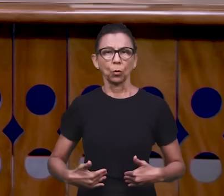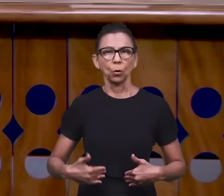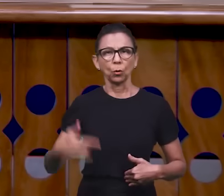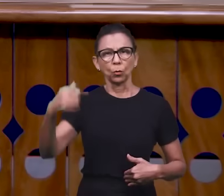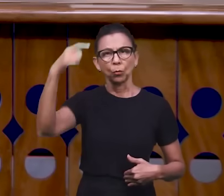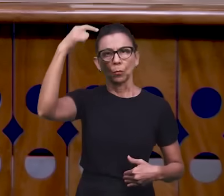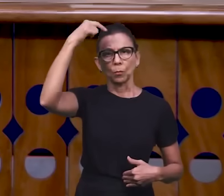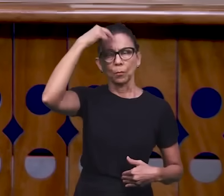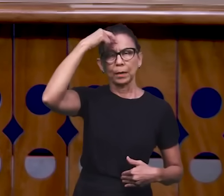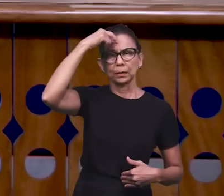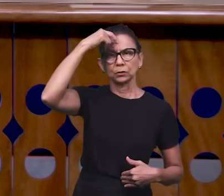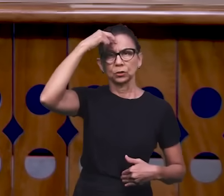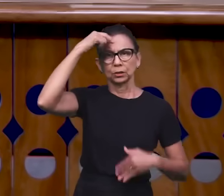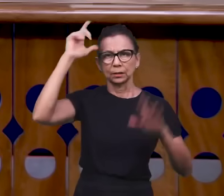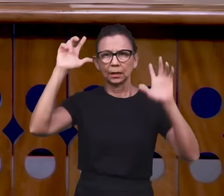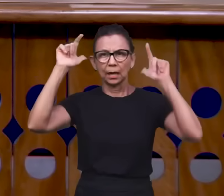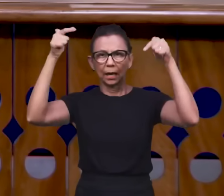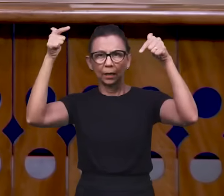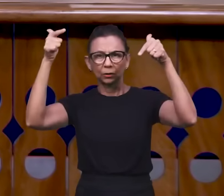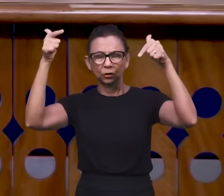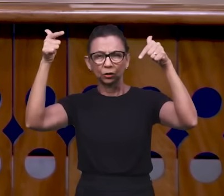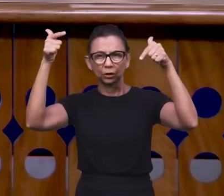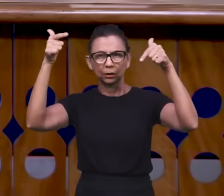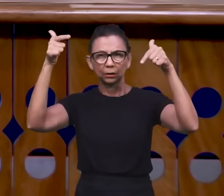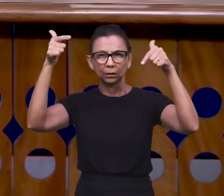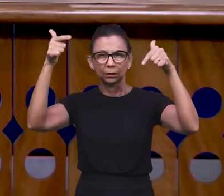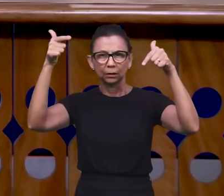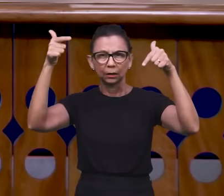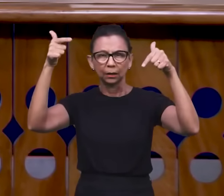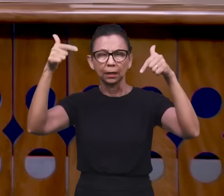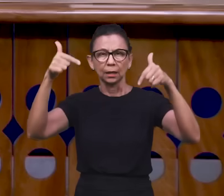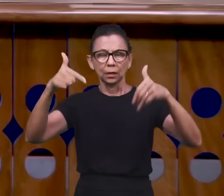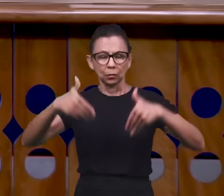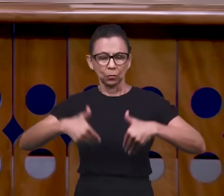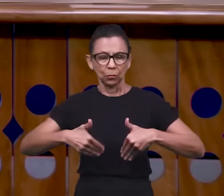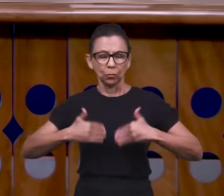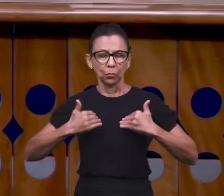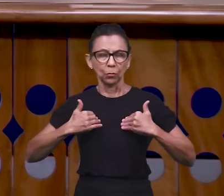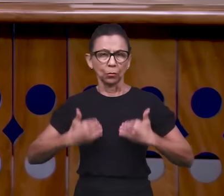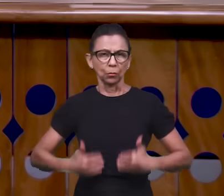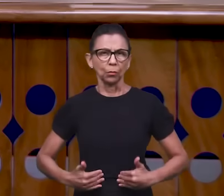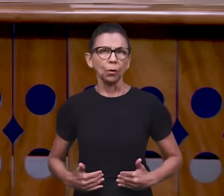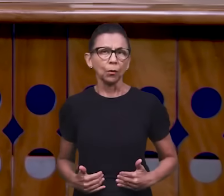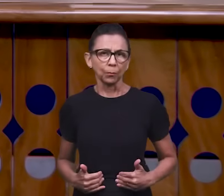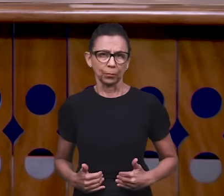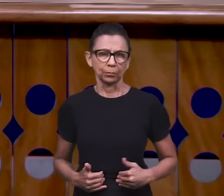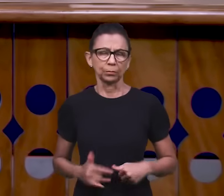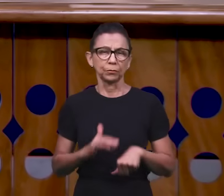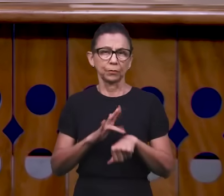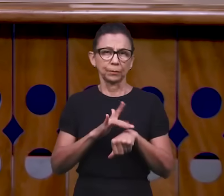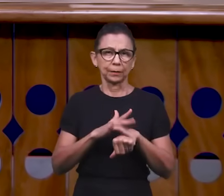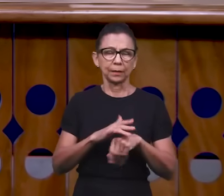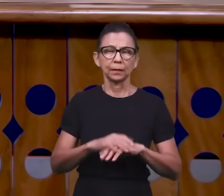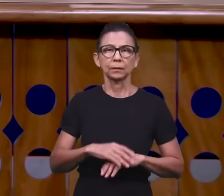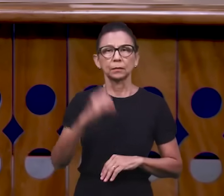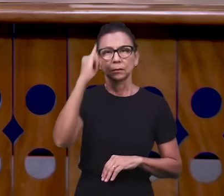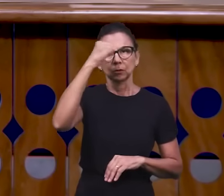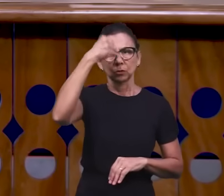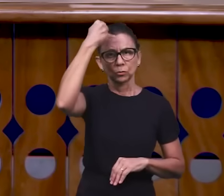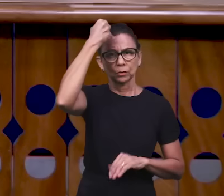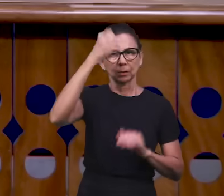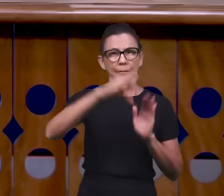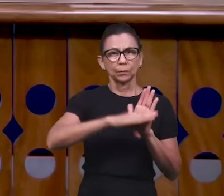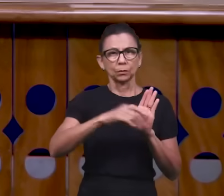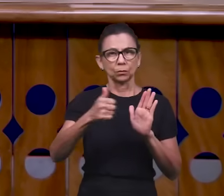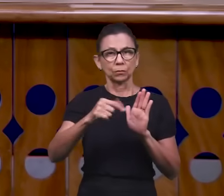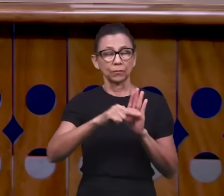que é o soma e o psique. Tudo isso atingido nos dias atuais. A carta de Judas, do capítulo 1, verso 8,